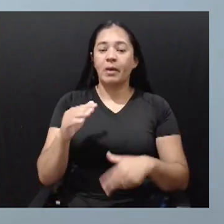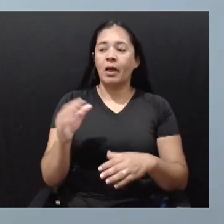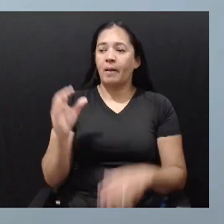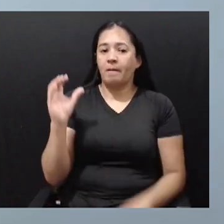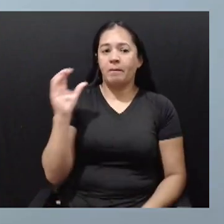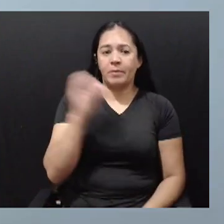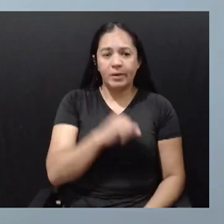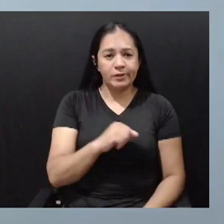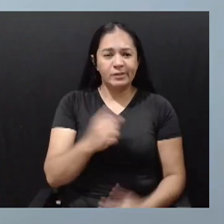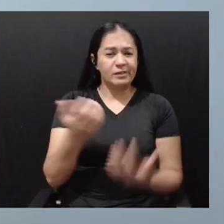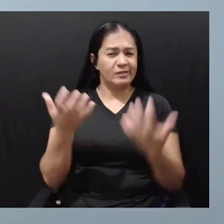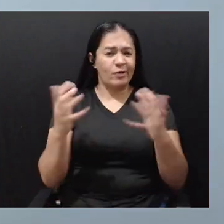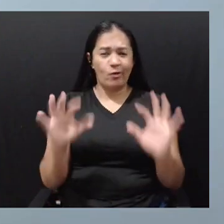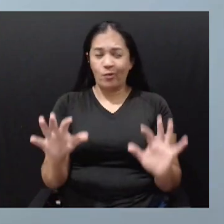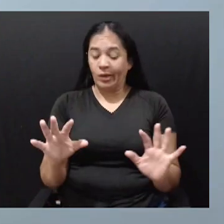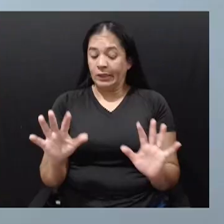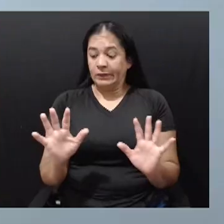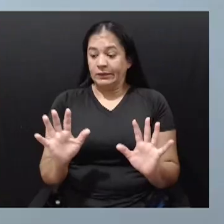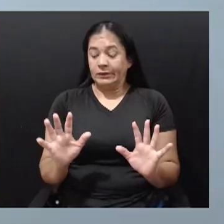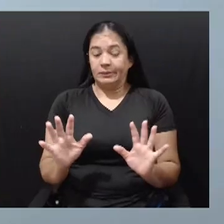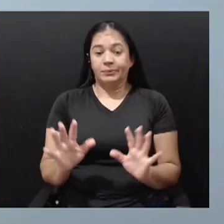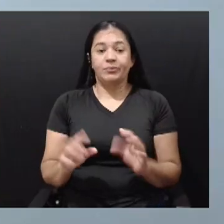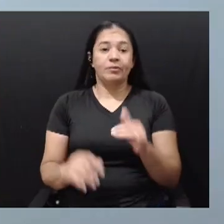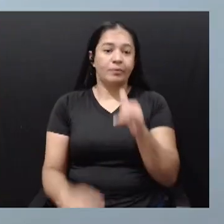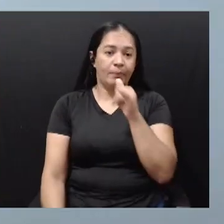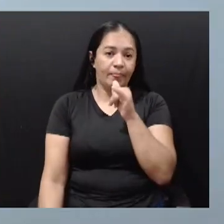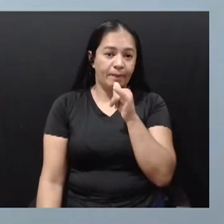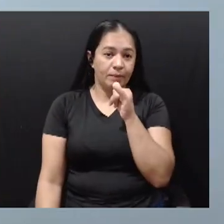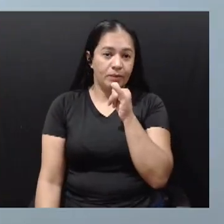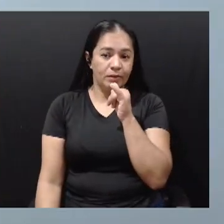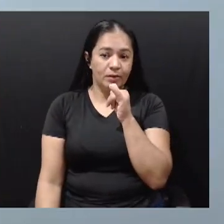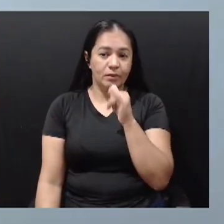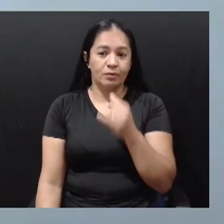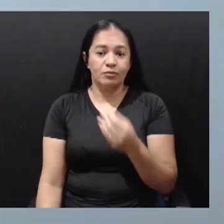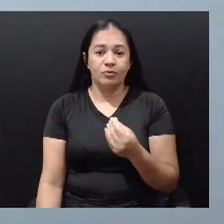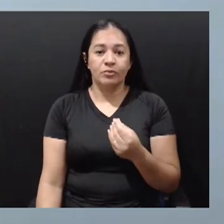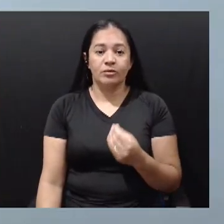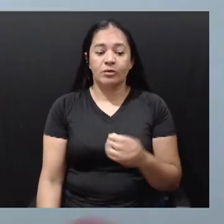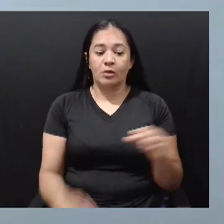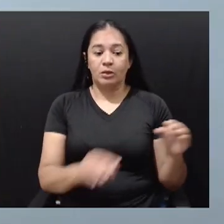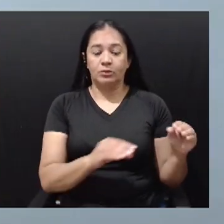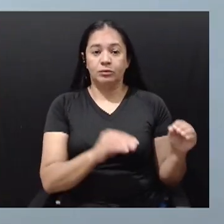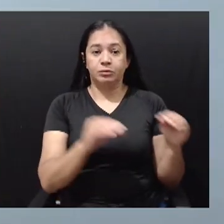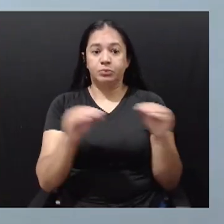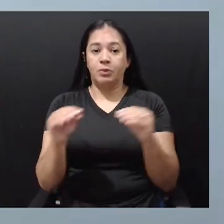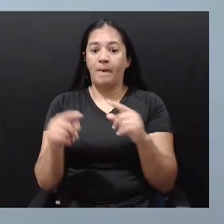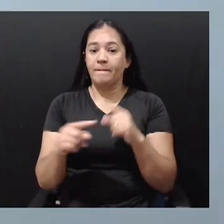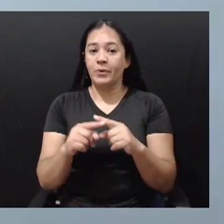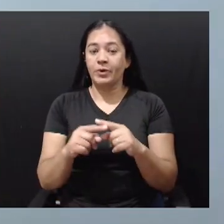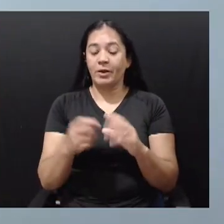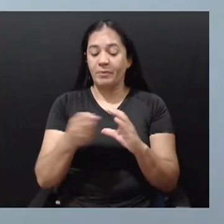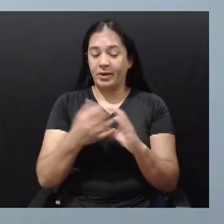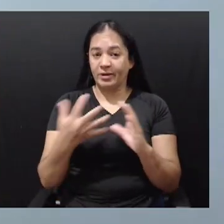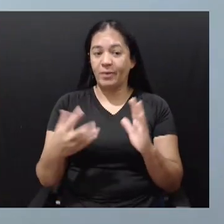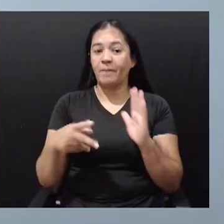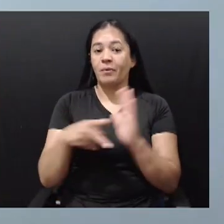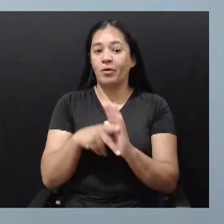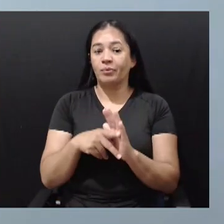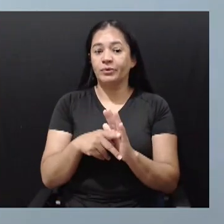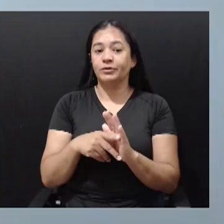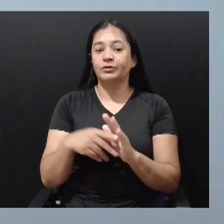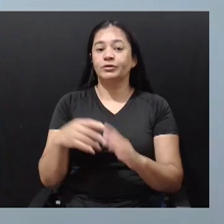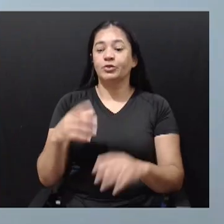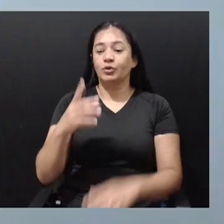correr o risco, por exemplo, de um deslocamento, porque é uma das características tanto do DIU de cobre quanto do DIU